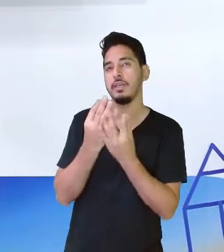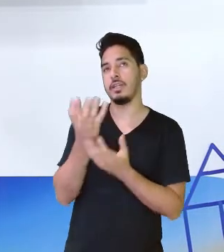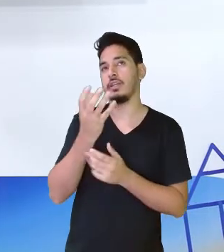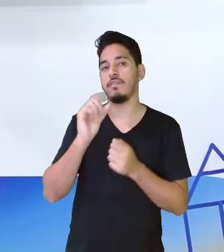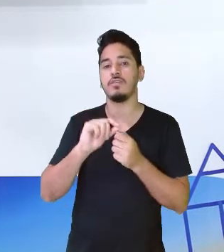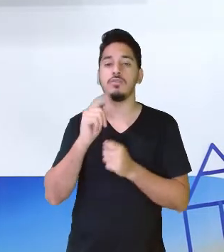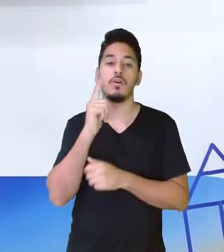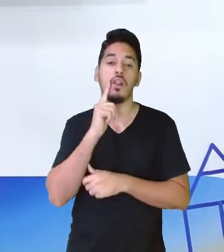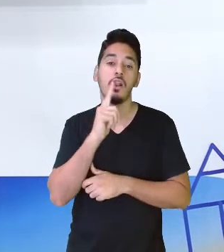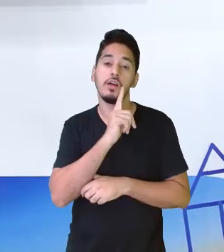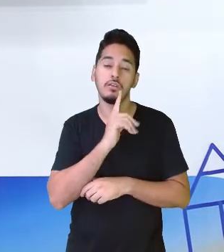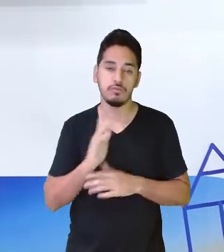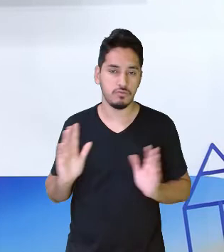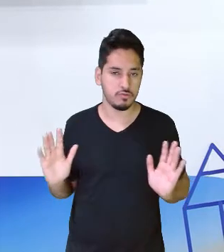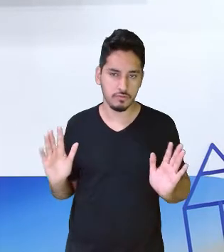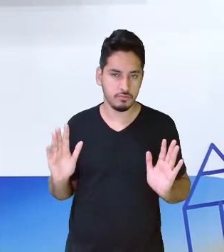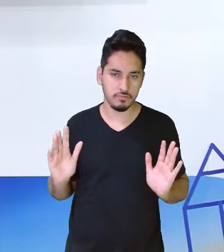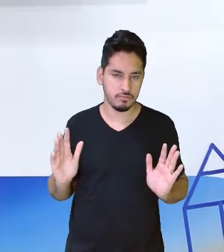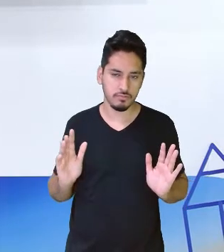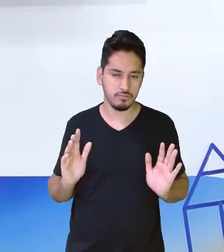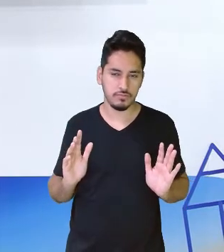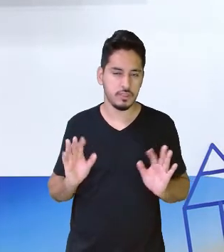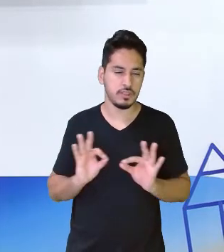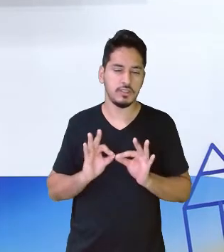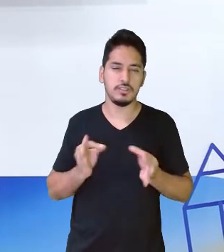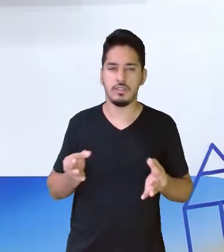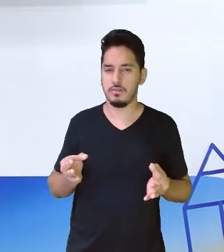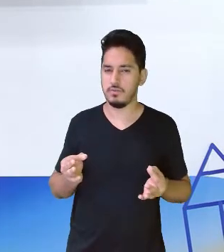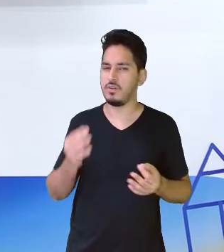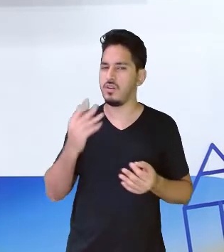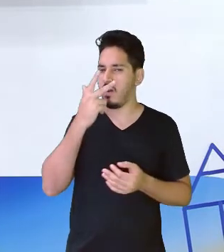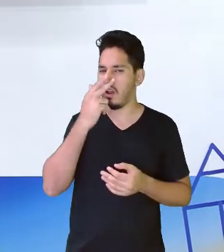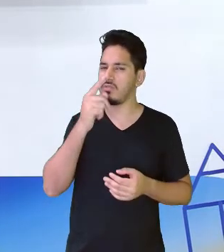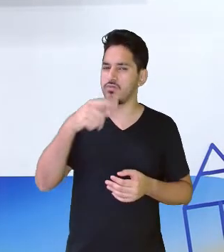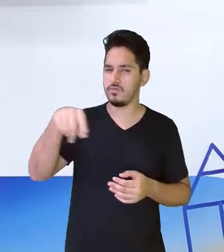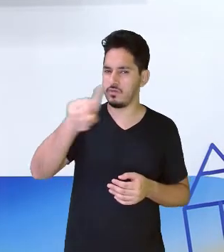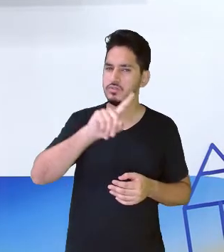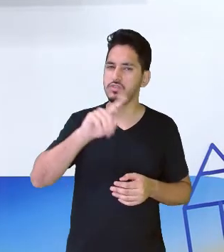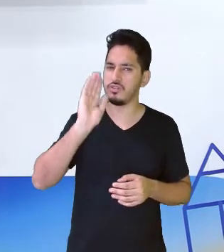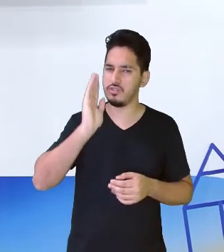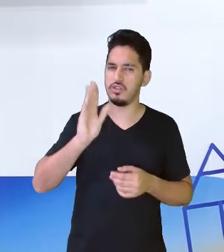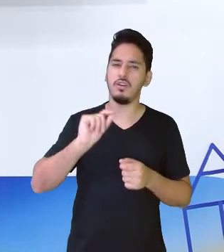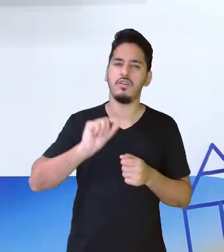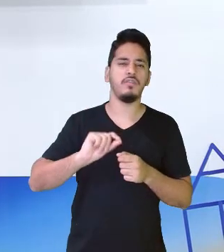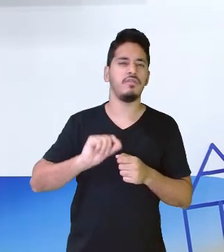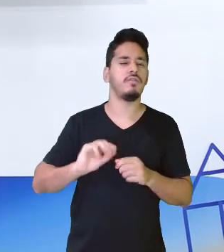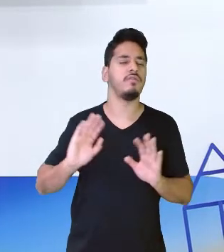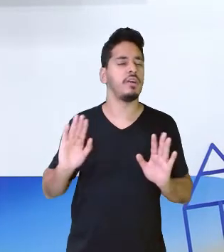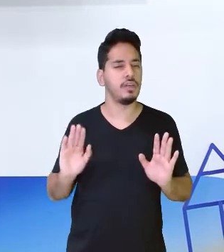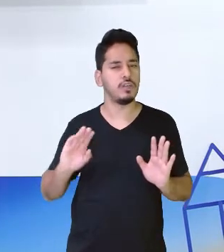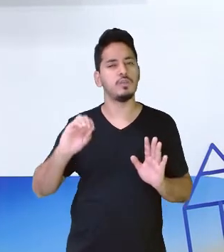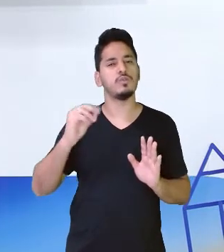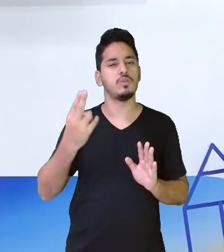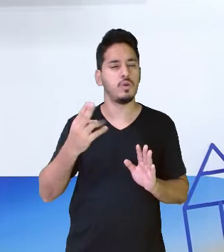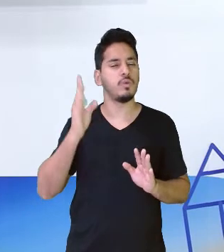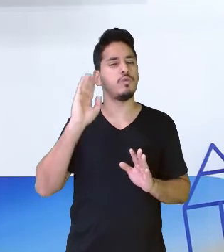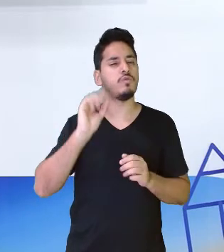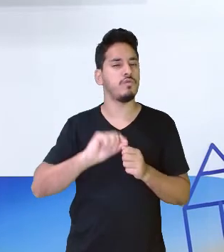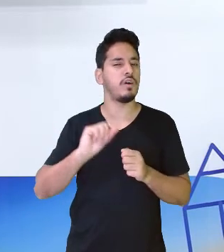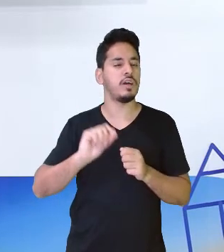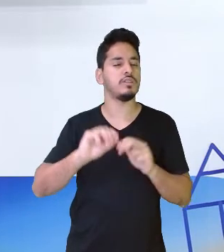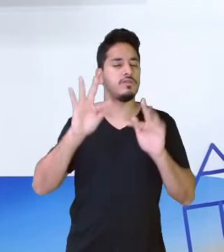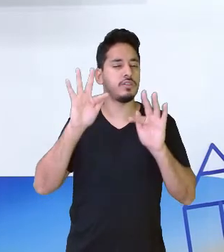fazer um lanche. Exemplo simples, que eu acho que alguns de vocês já fizeram ou fazem isso no